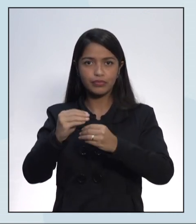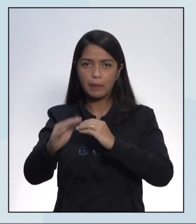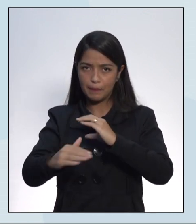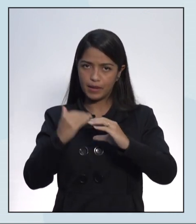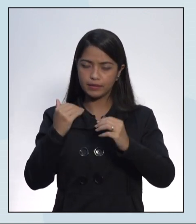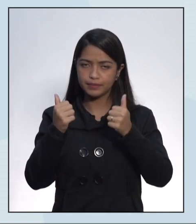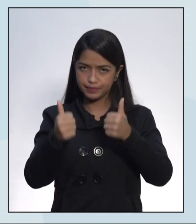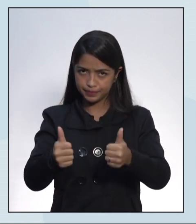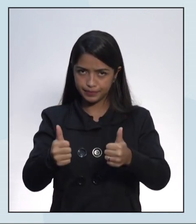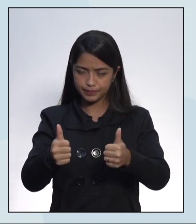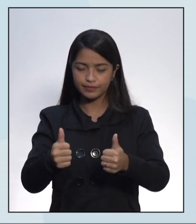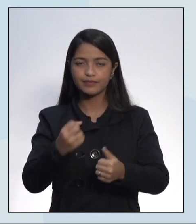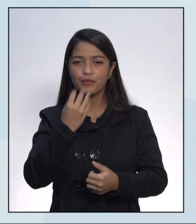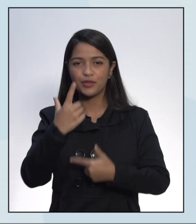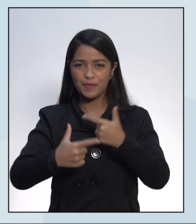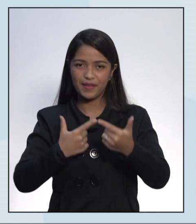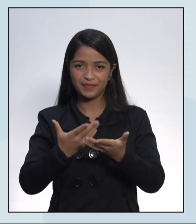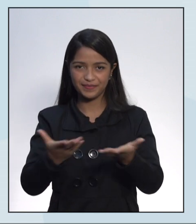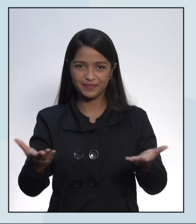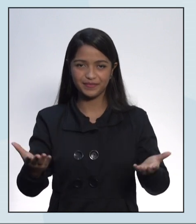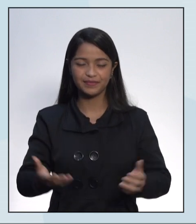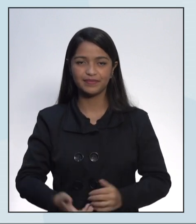que é a terceira. Bom trabalho.